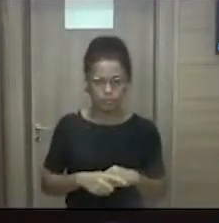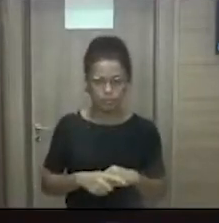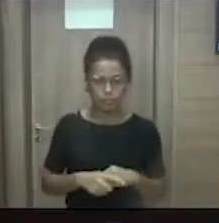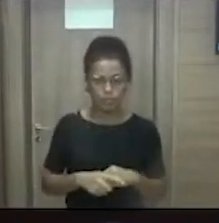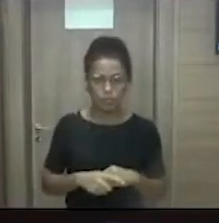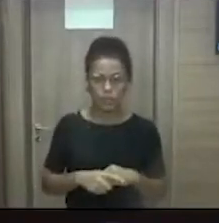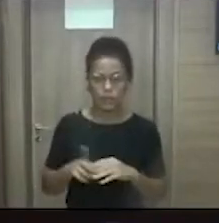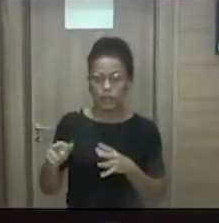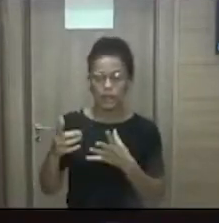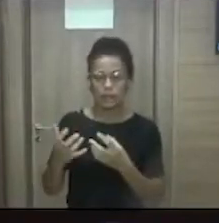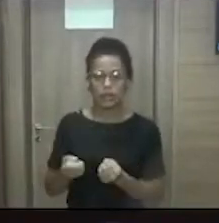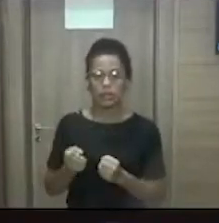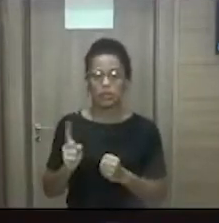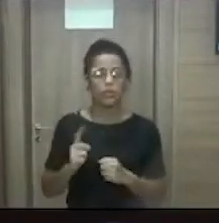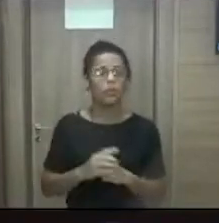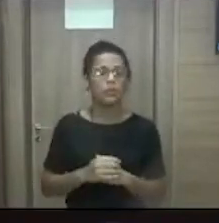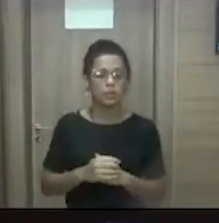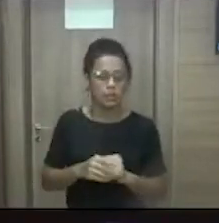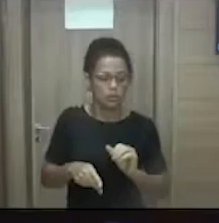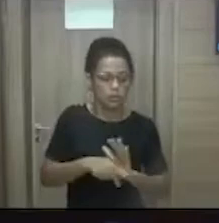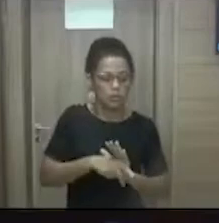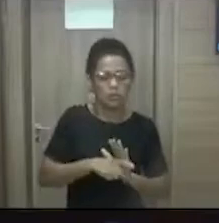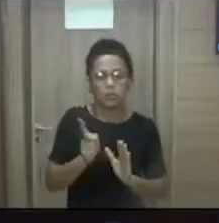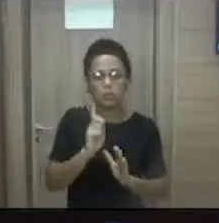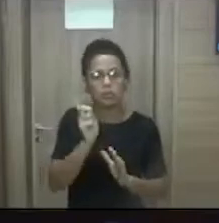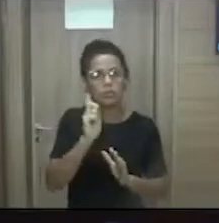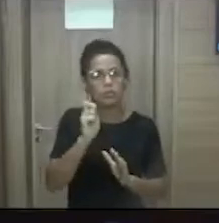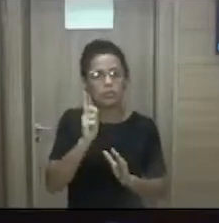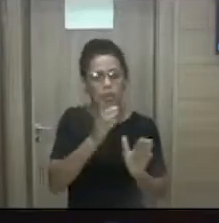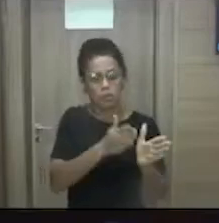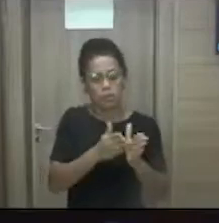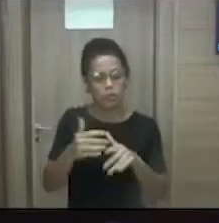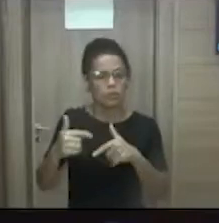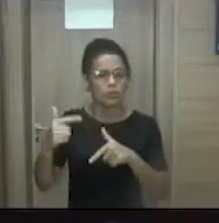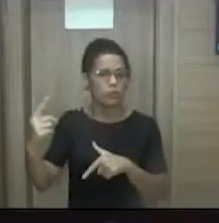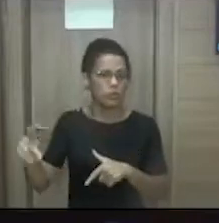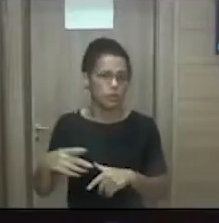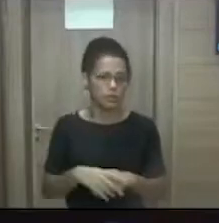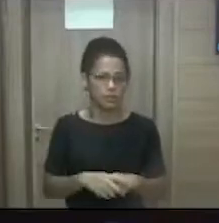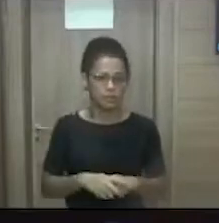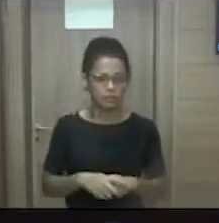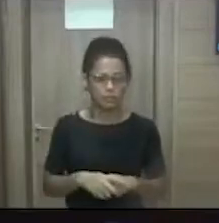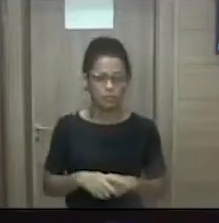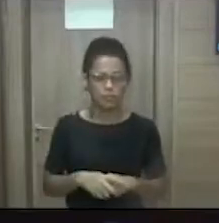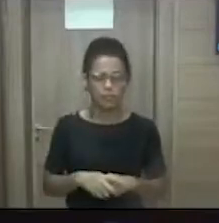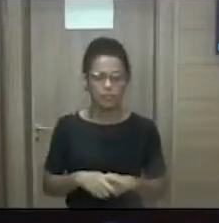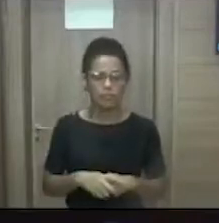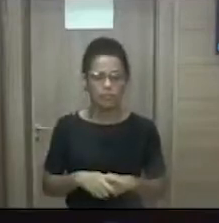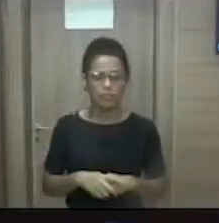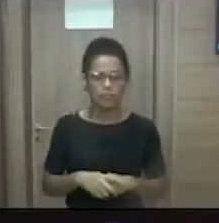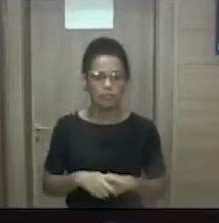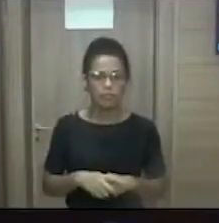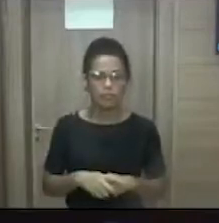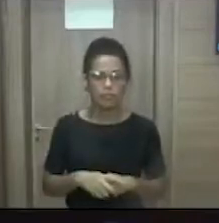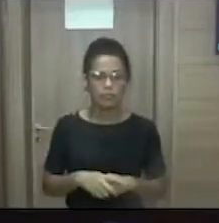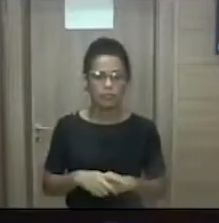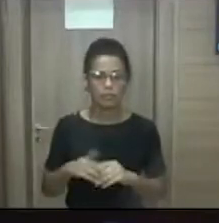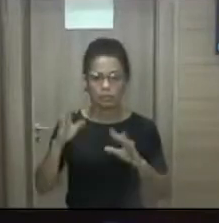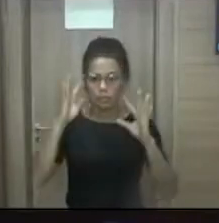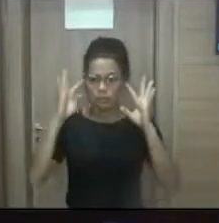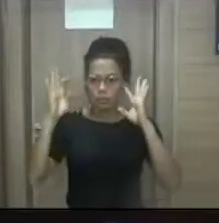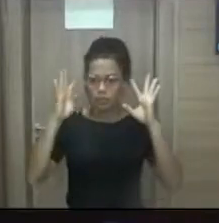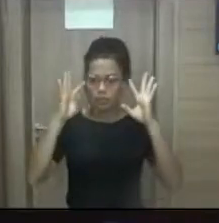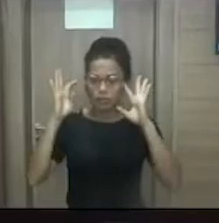né, porque não faz parte do processo de trabalho dele. Então, vamos pensar em Mendes Gonçalves,